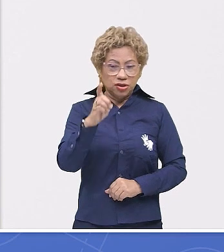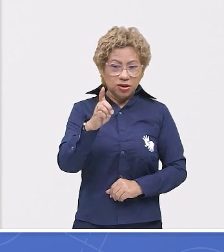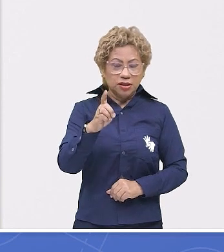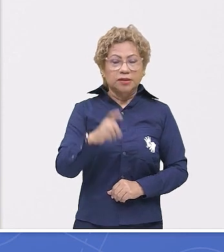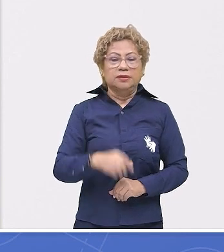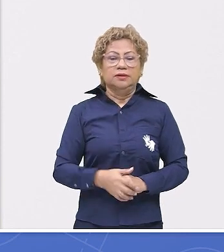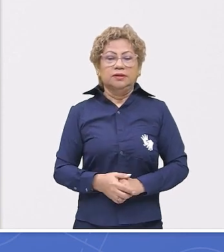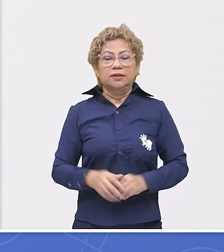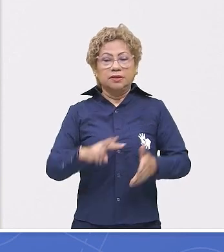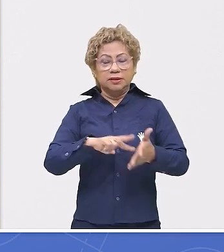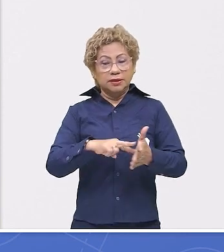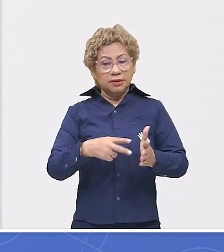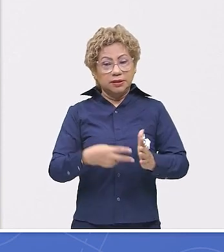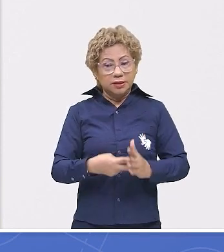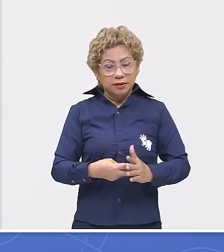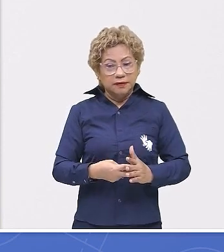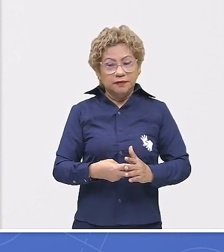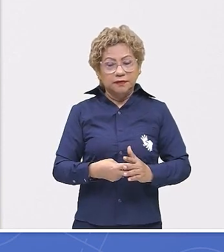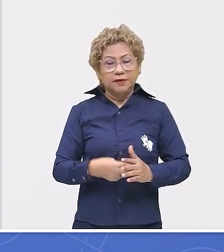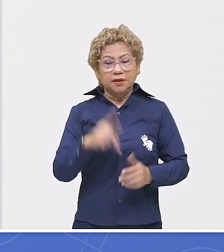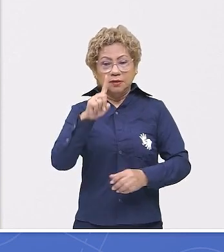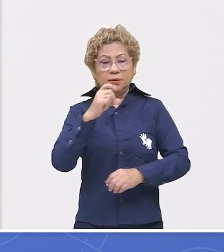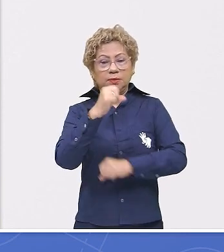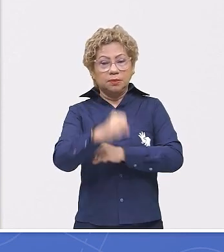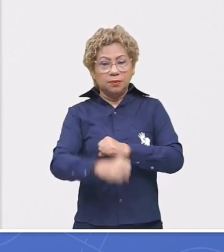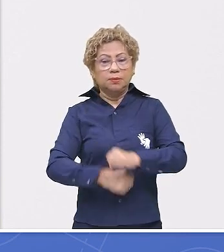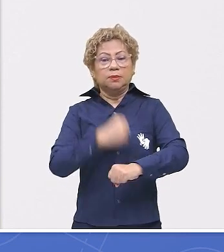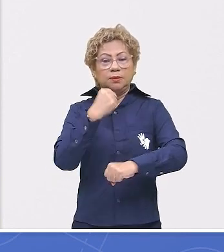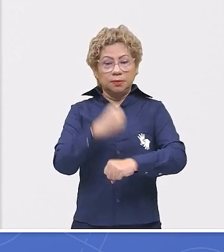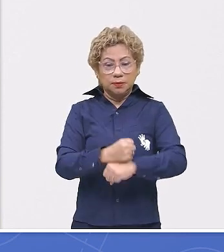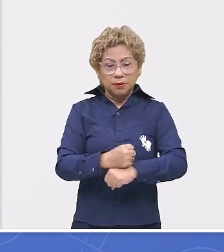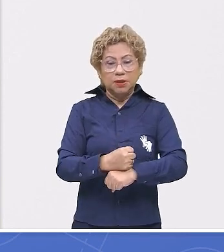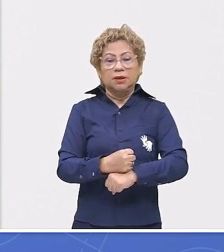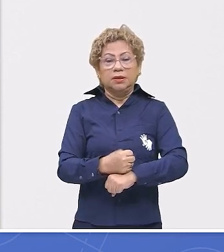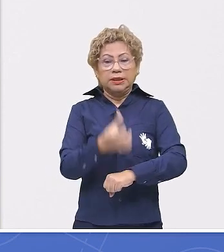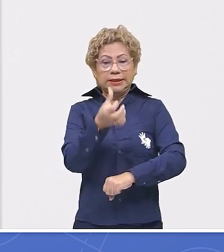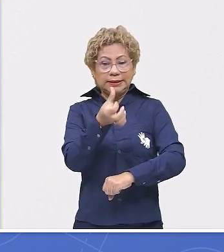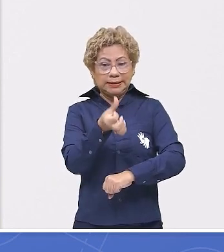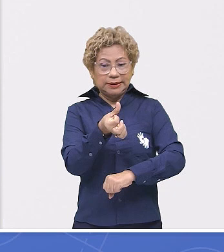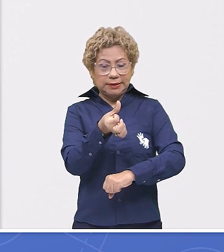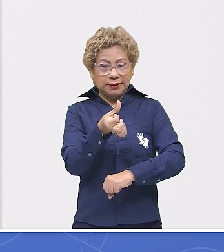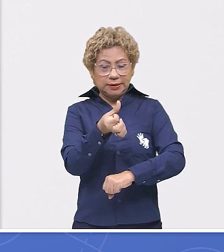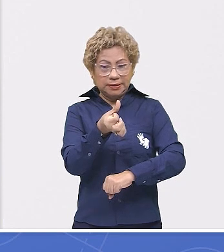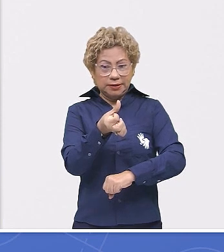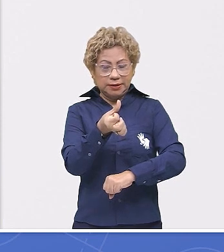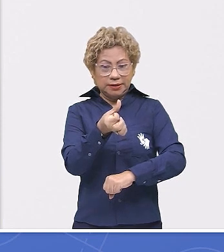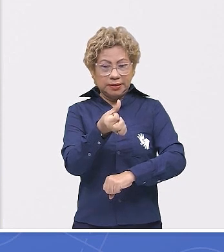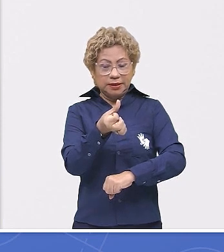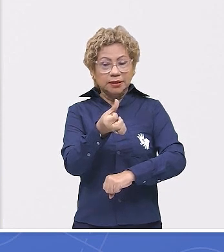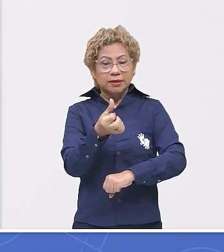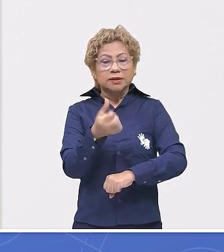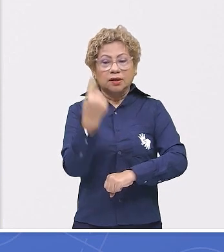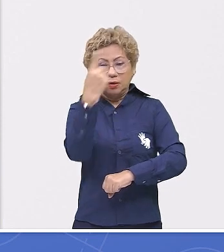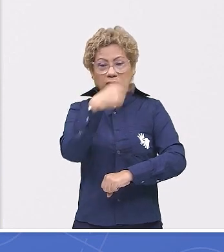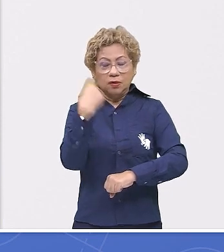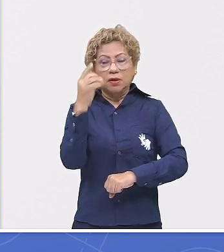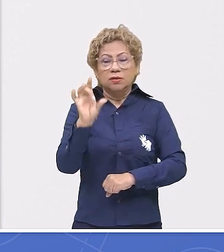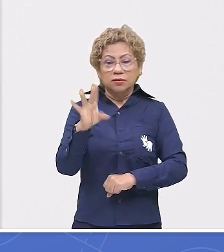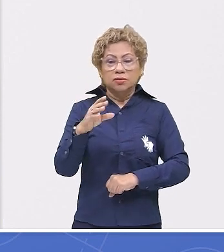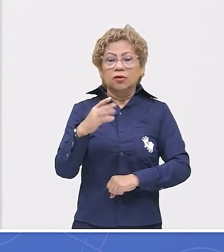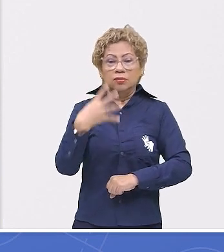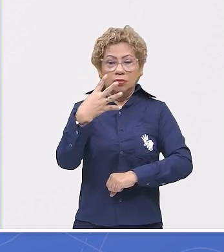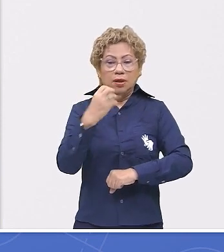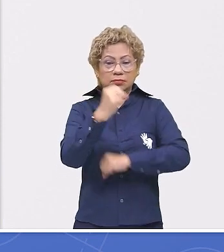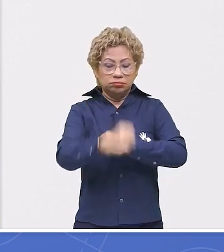e 6 horas, tá? E não esqueça, essas 6 horas somadas de 4 em 4 anos vai ter o